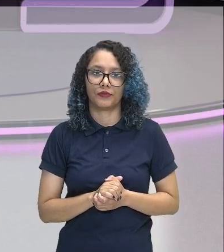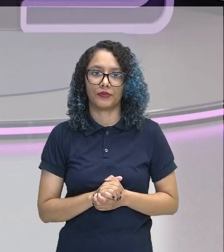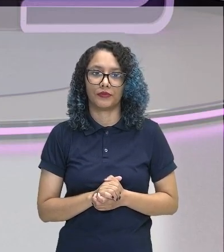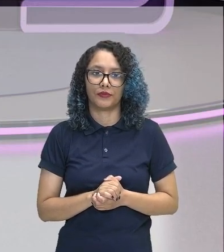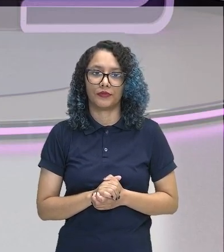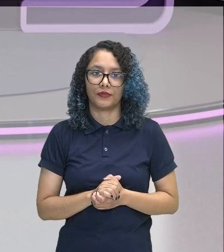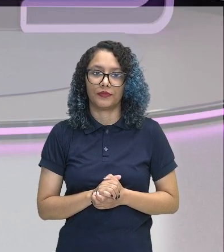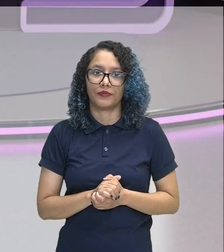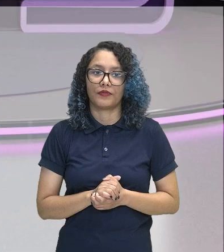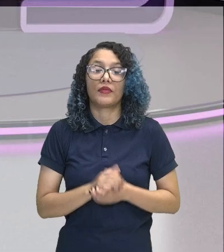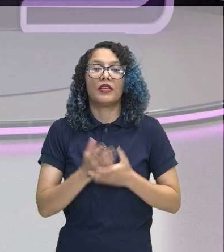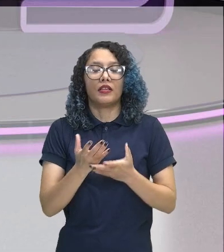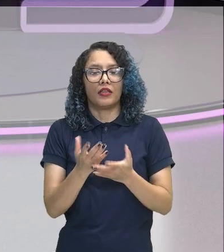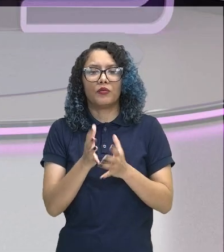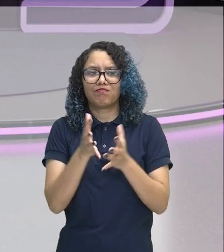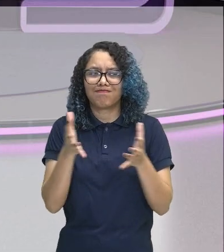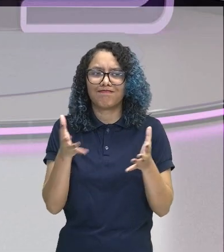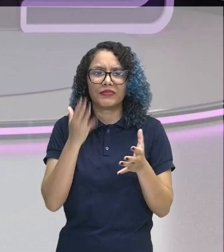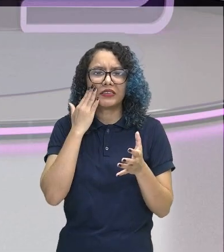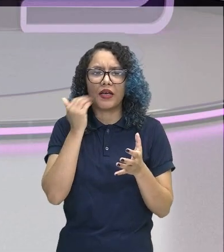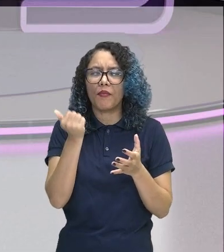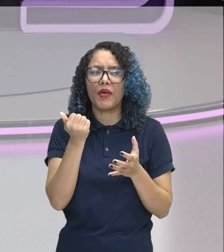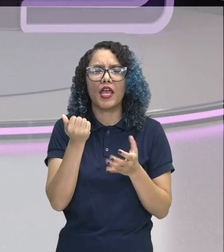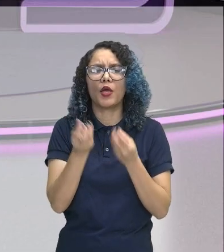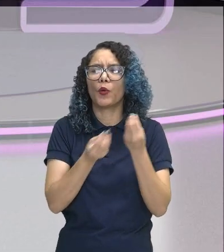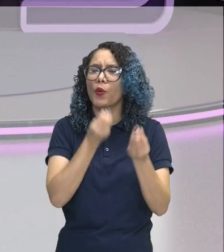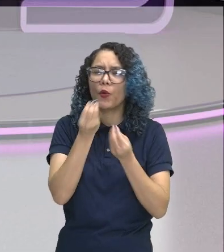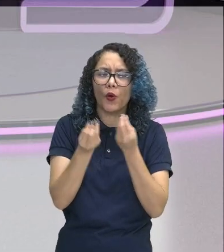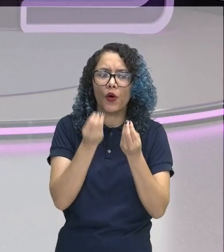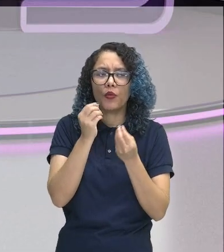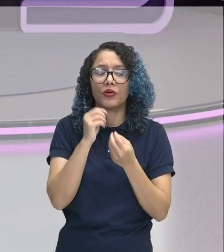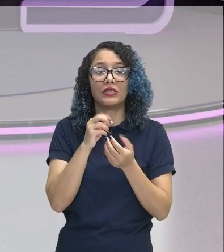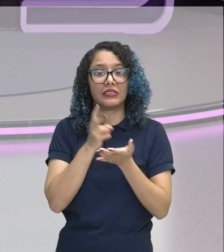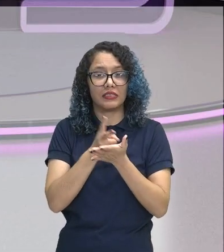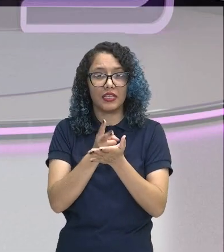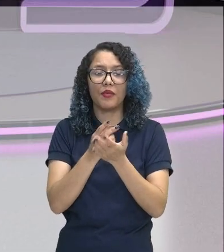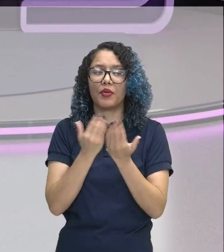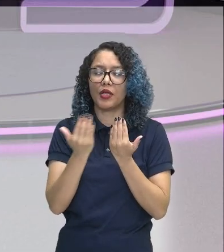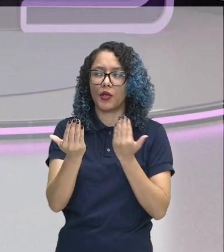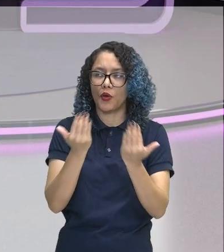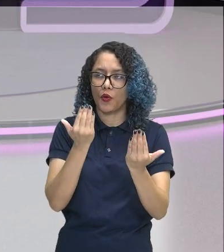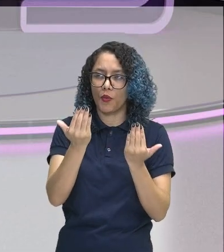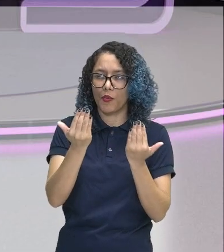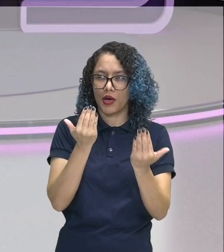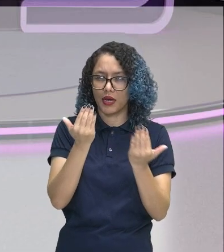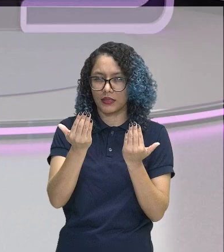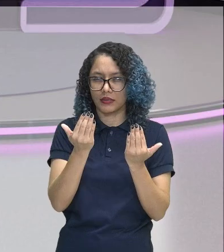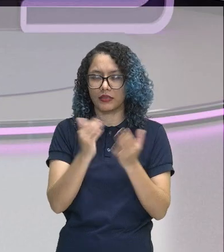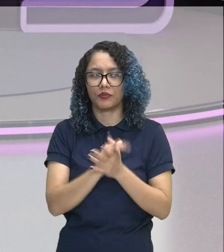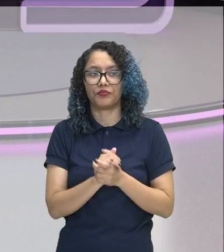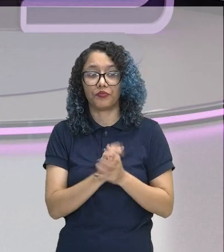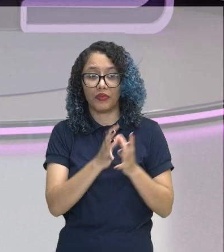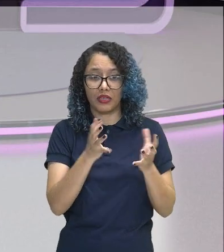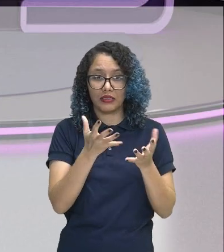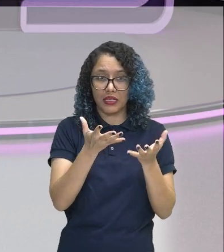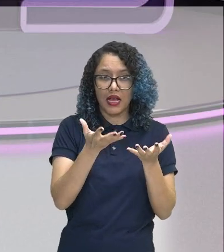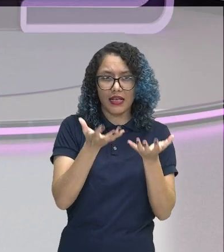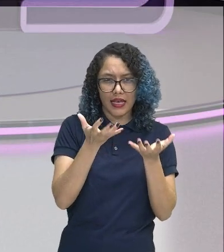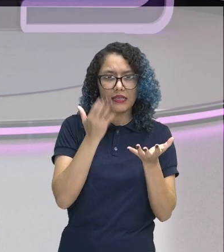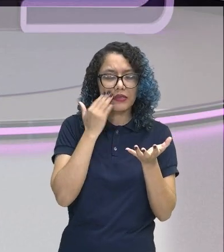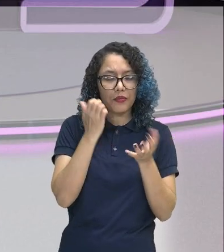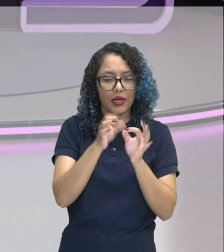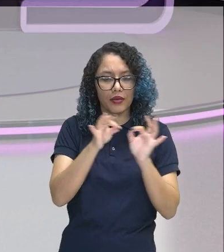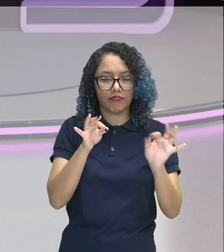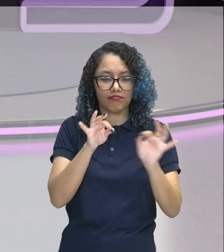como podemos medir uma grandeza, a medição de uma grandeza envolve sempre um processo de comparação entre a grandeza que precisamos medir, que